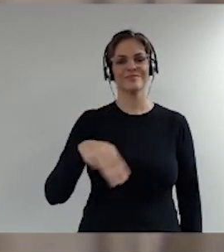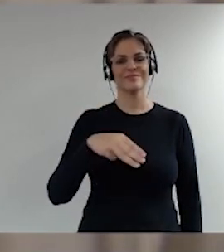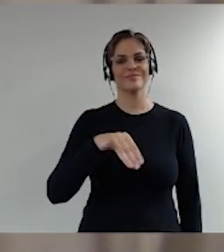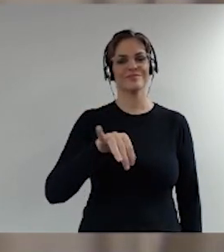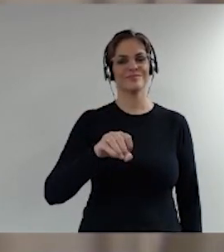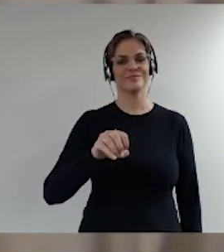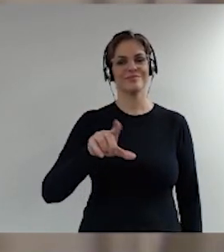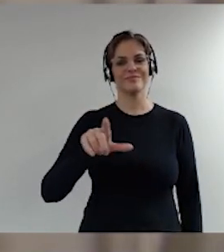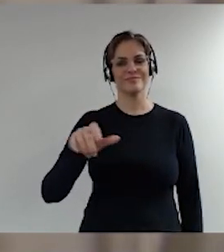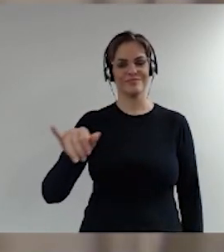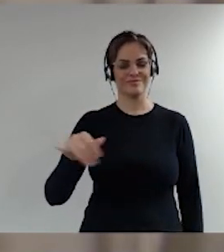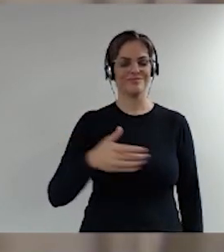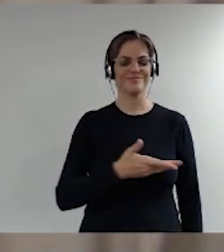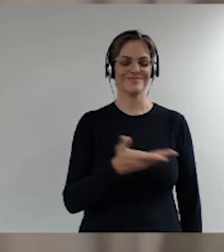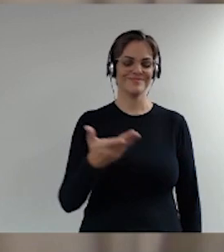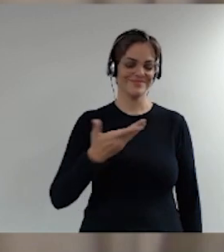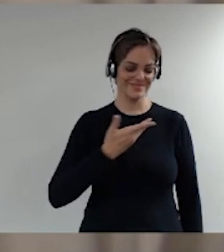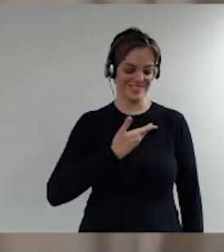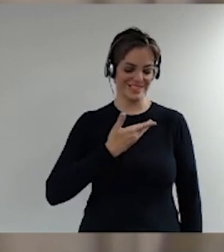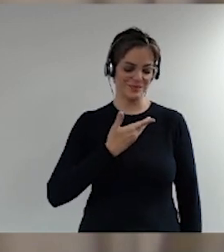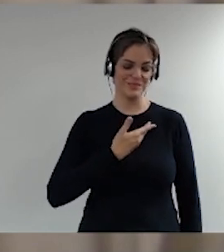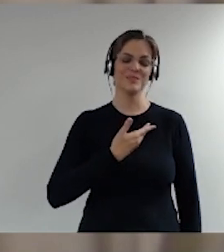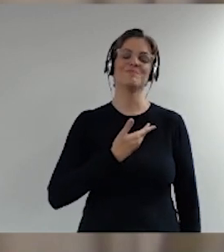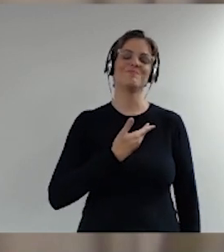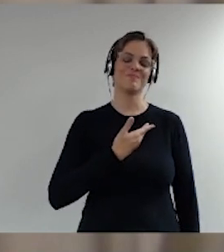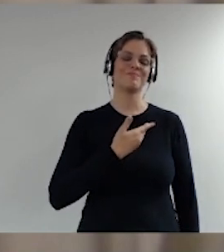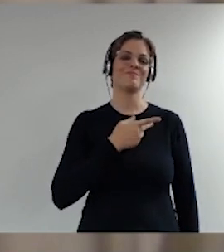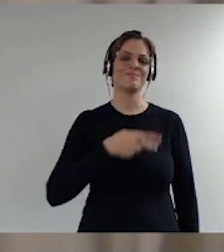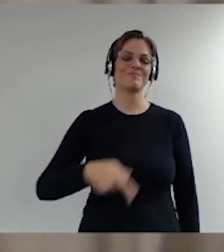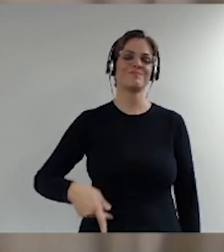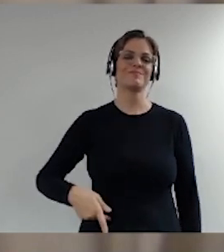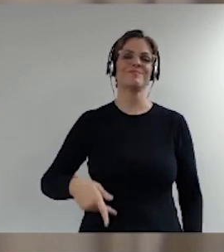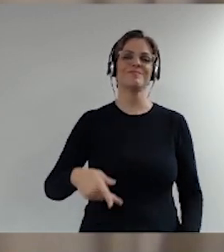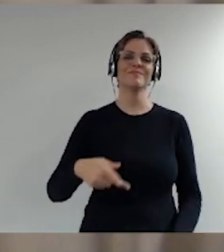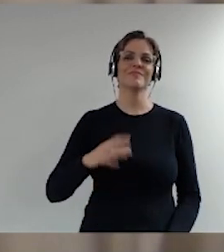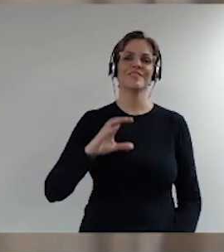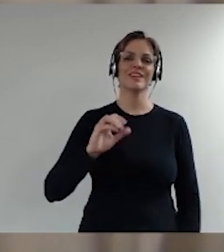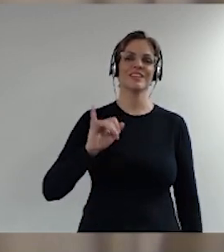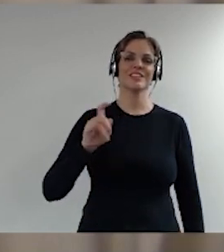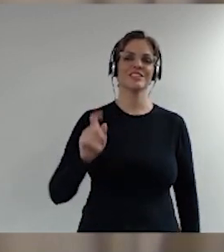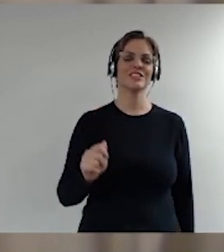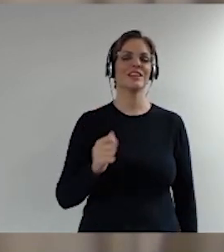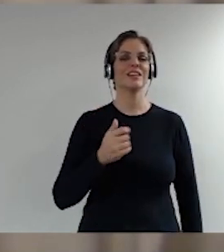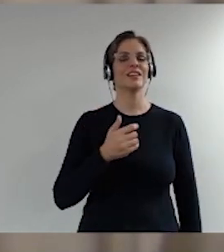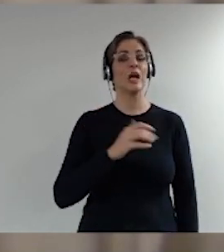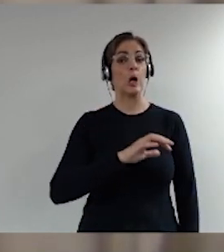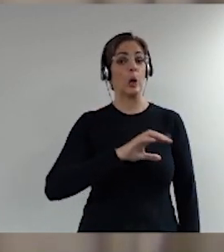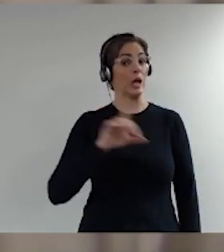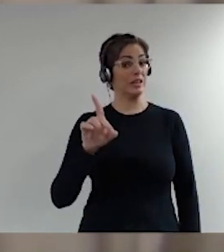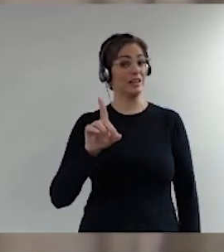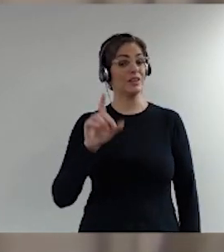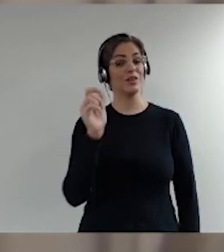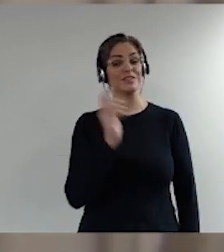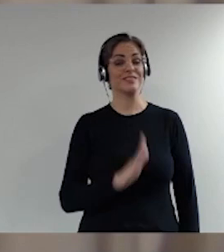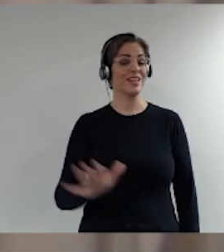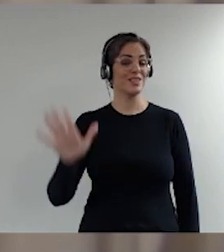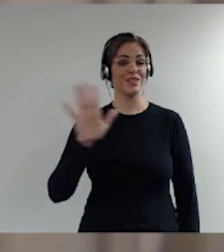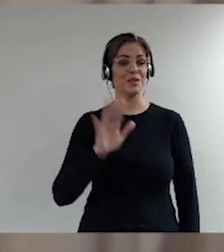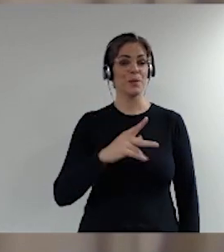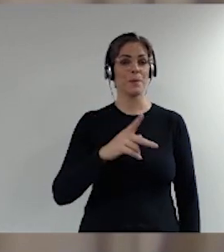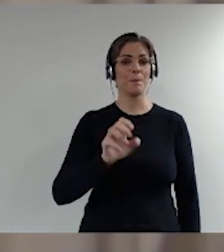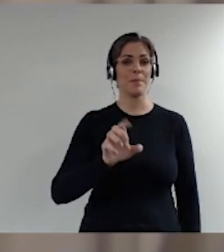meus queridos amigos, presidentes de Caixa, meu coordenador nacional,